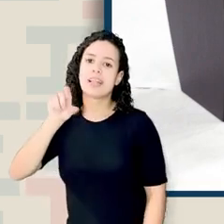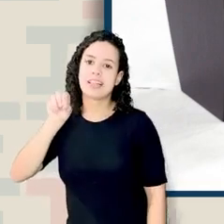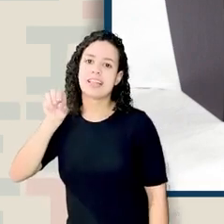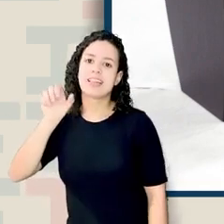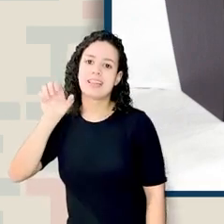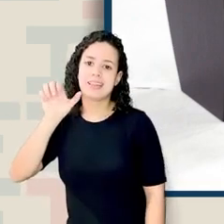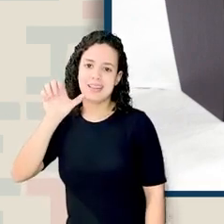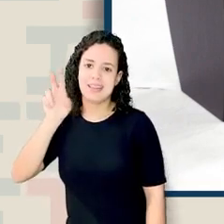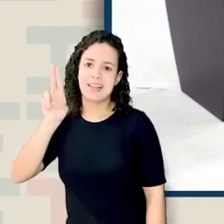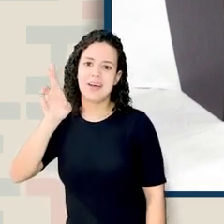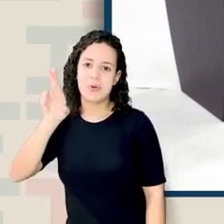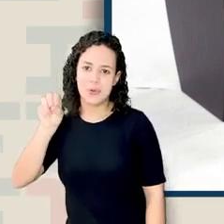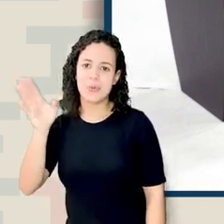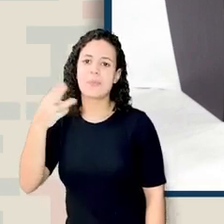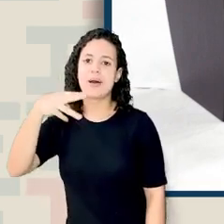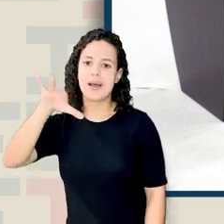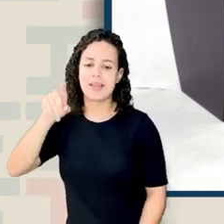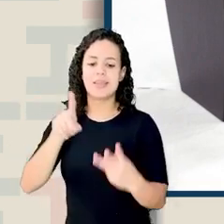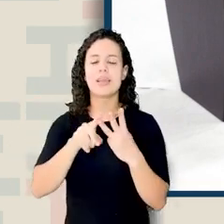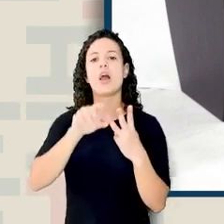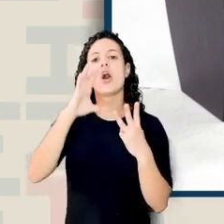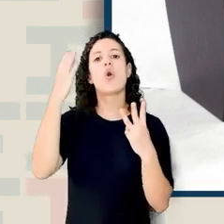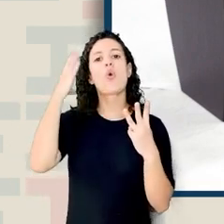e emboladas.